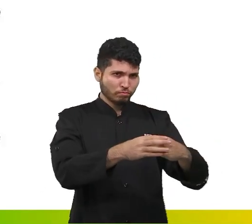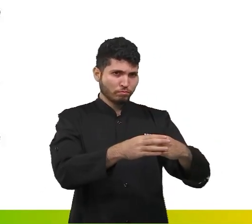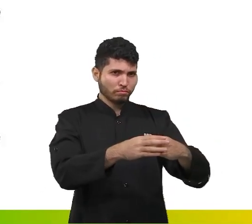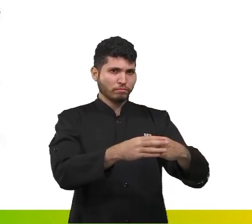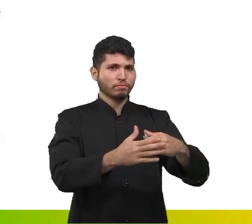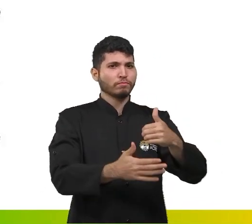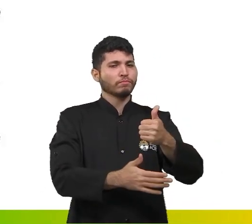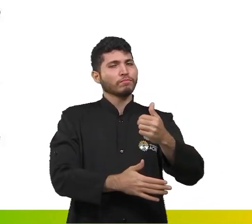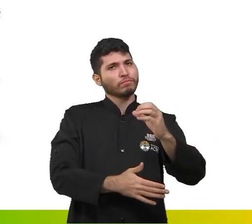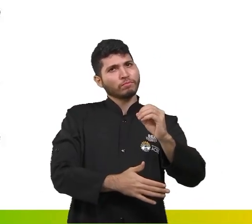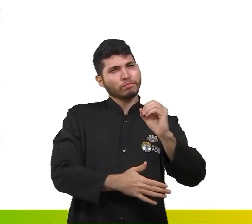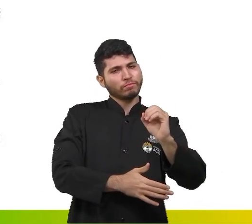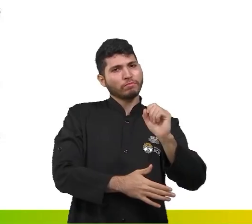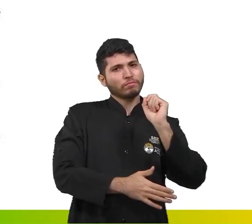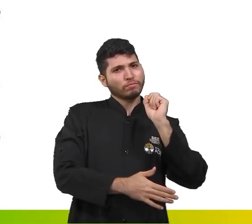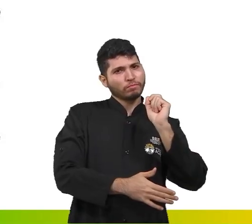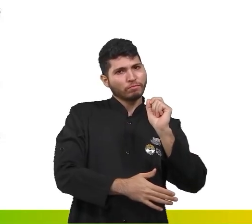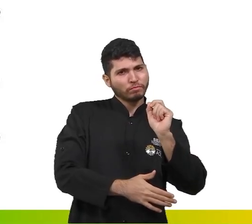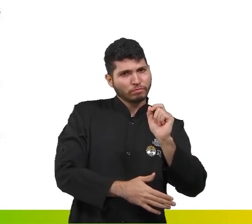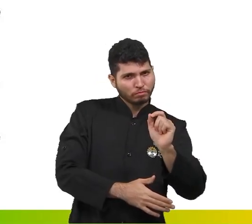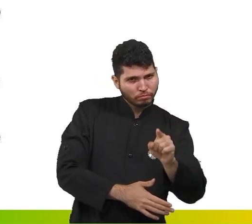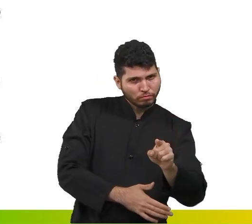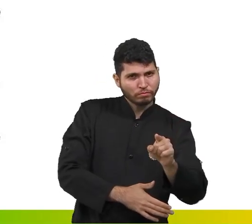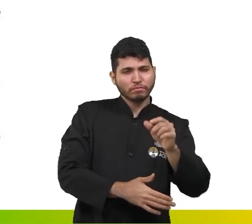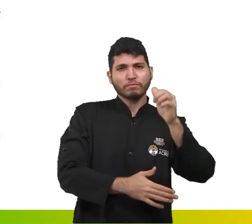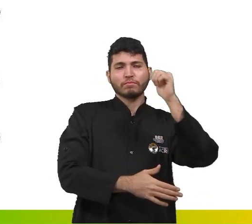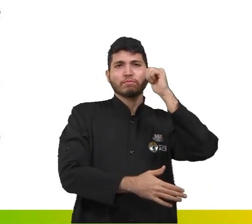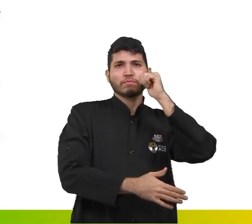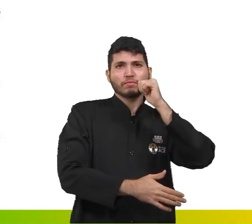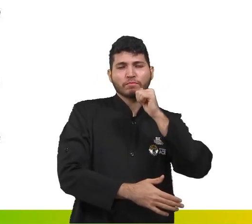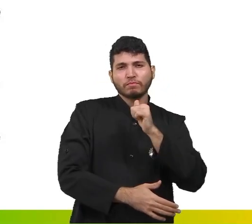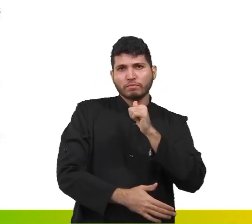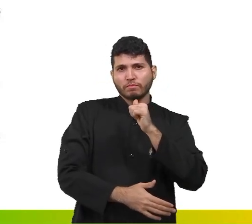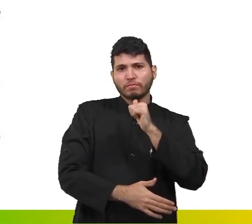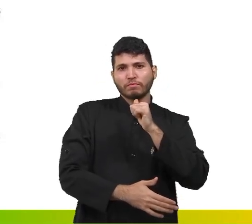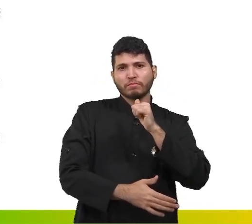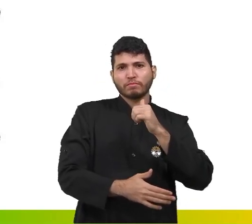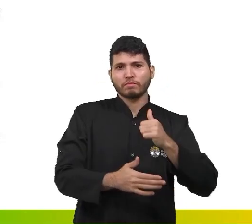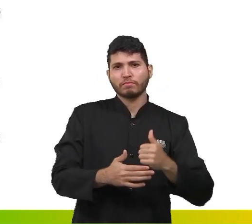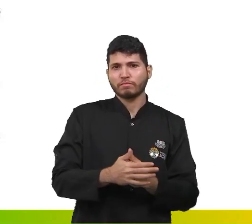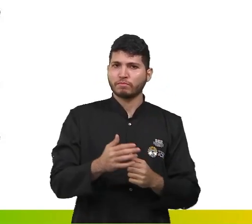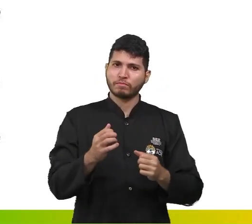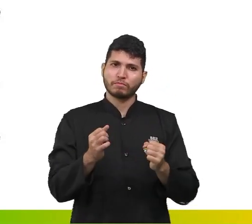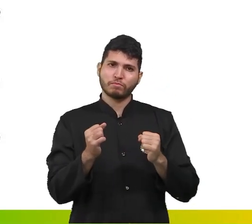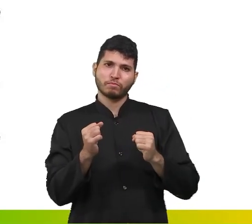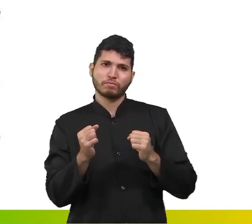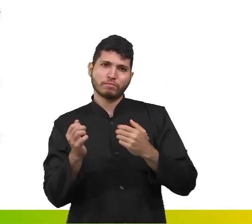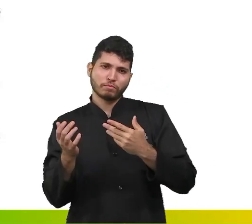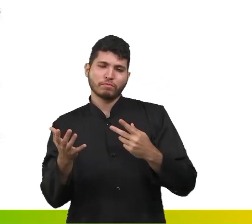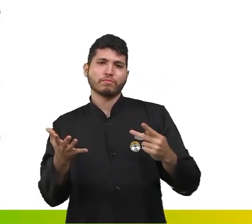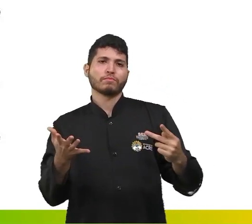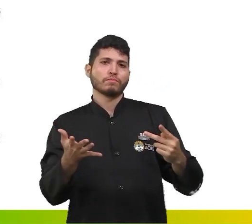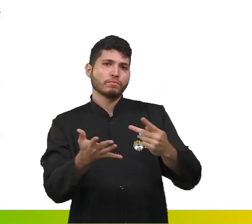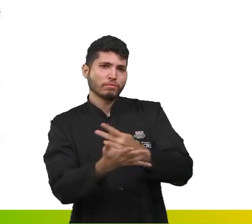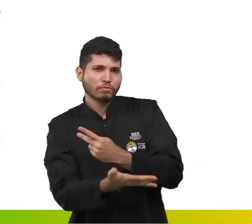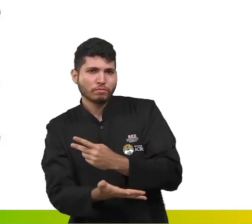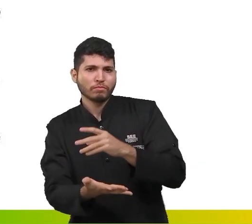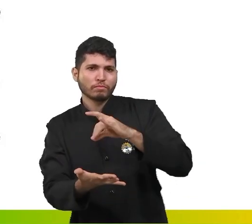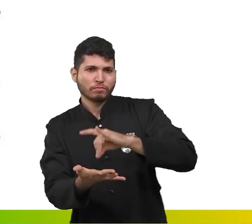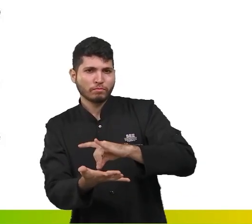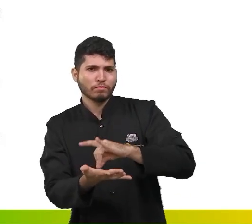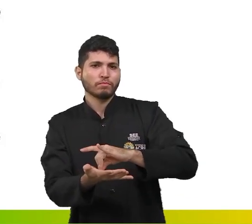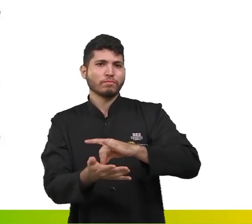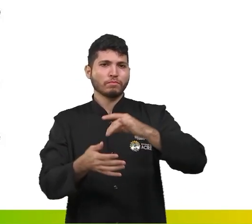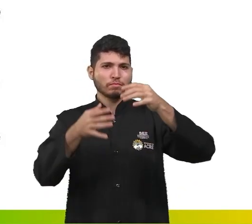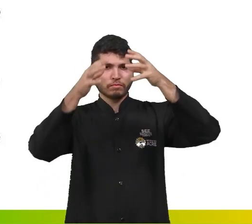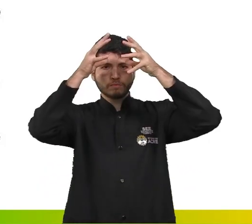mulheres, 2.400 mortes acontecem no Acre, em Rondônia